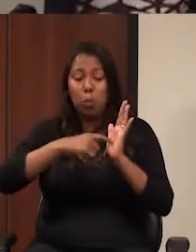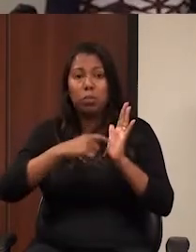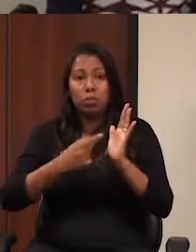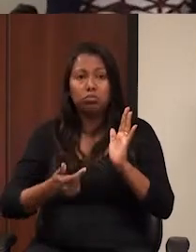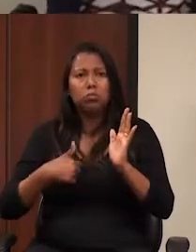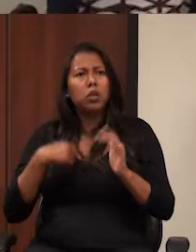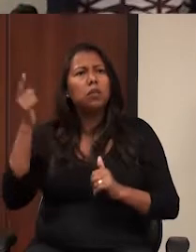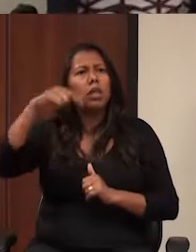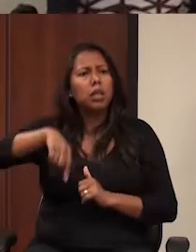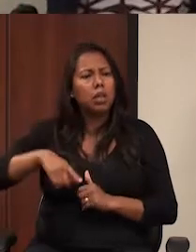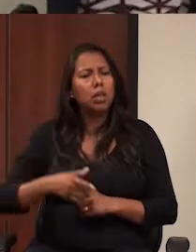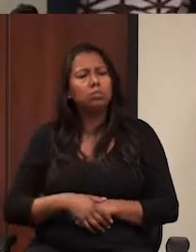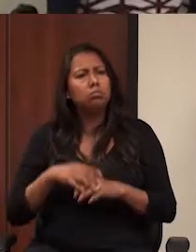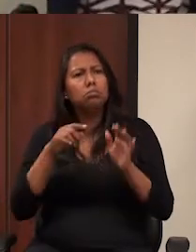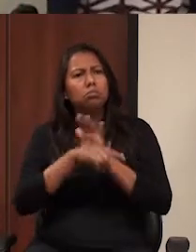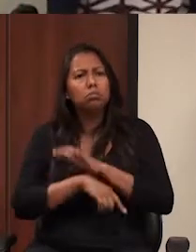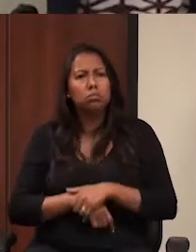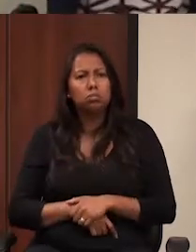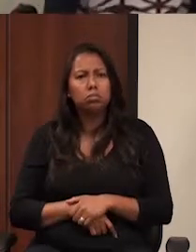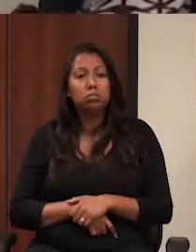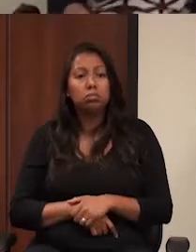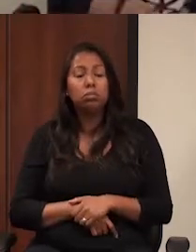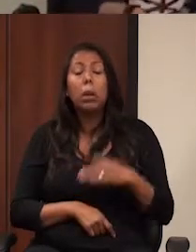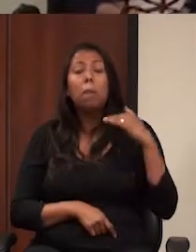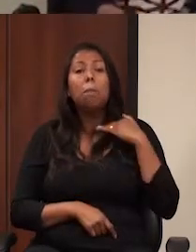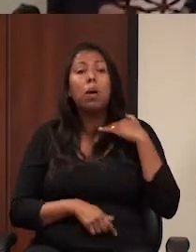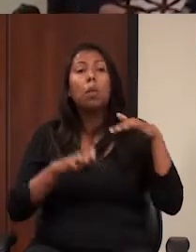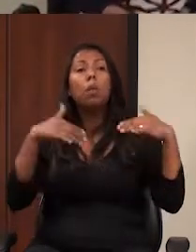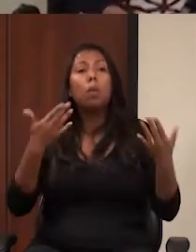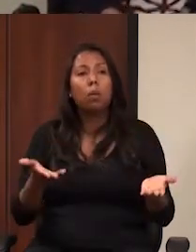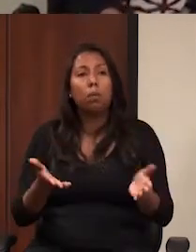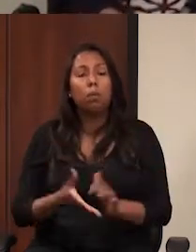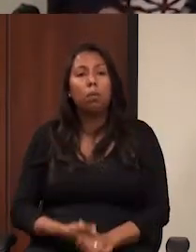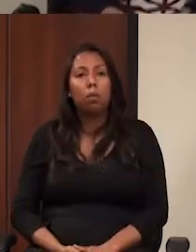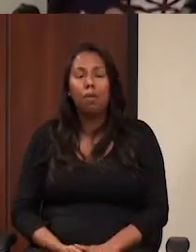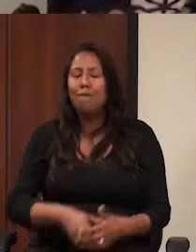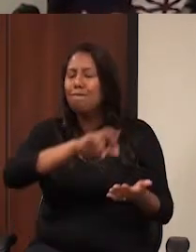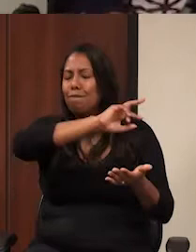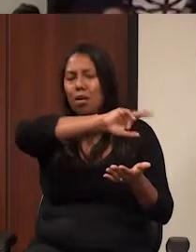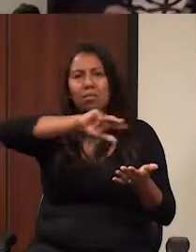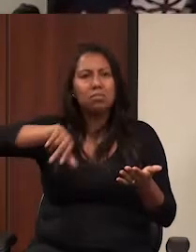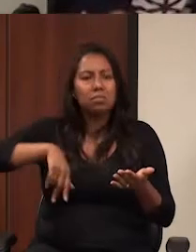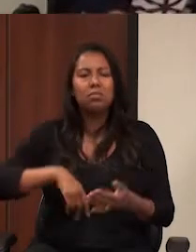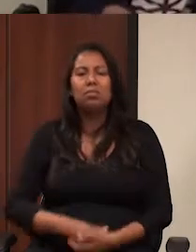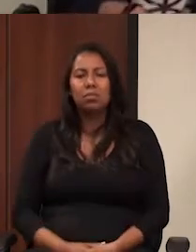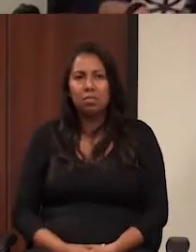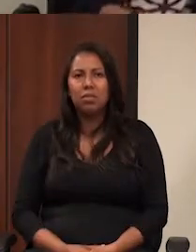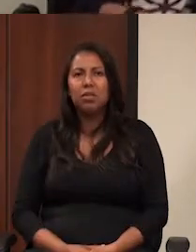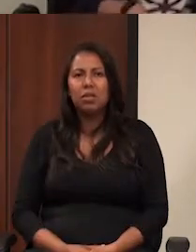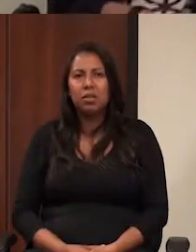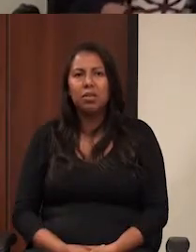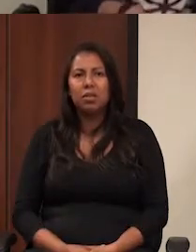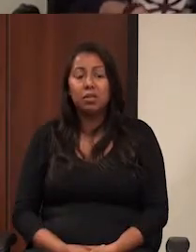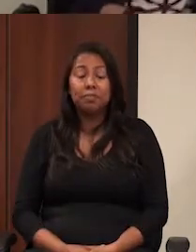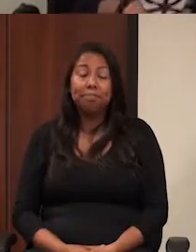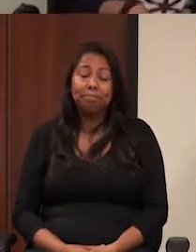tirar essa dúvida. Você sabe qual é a agência específica? Não, ou são várias. São várias agências. Várias agências.